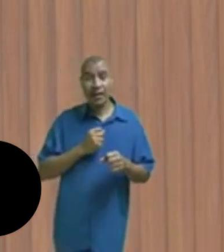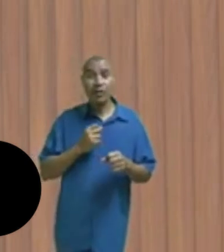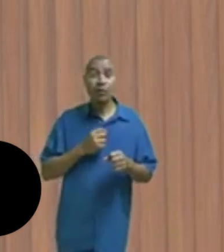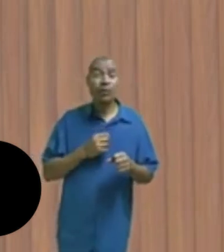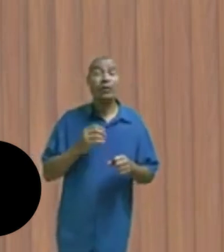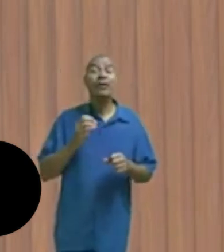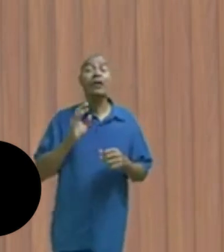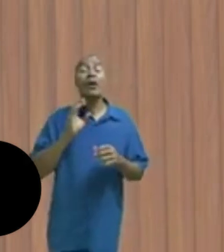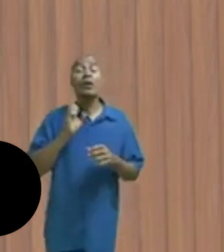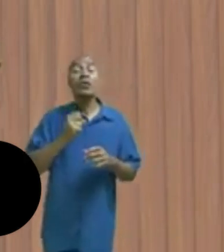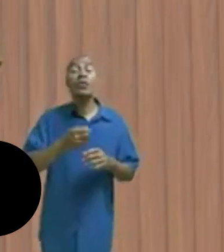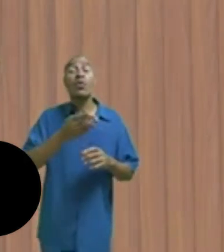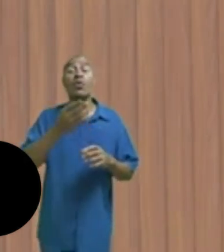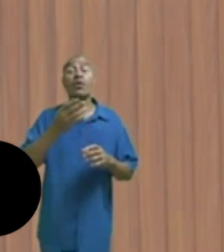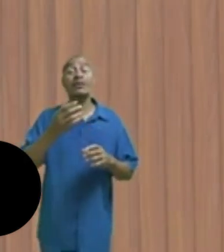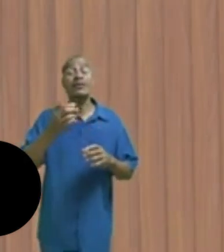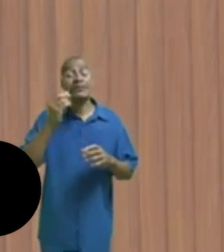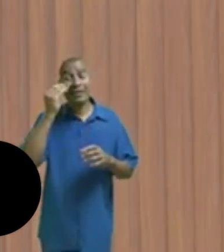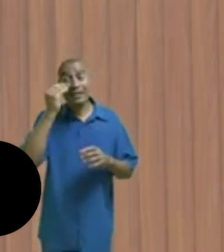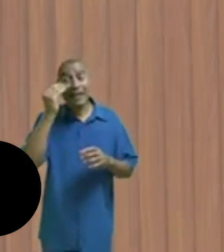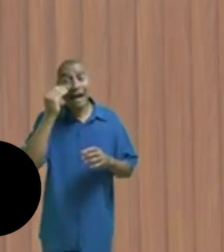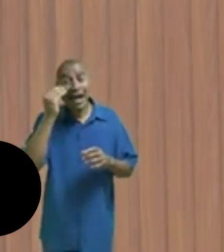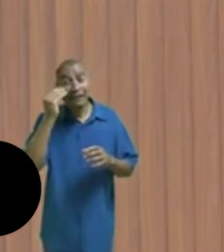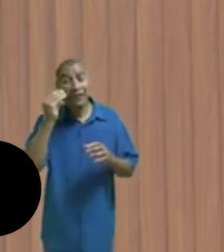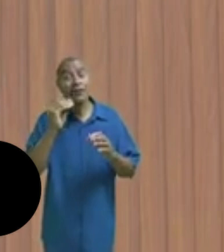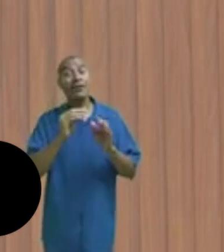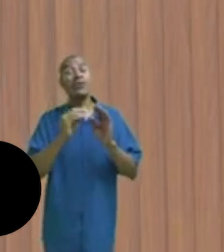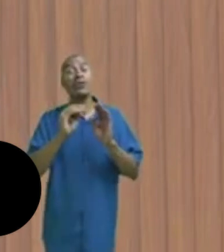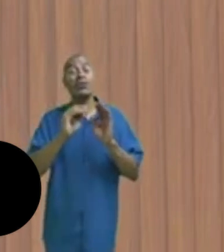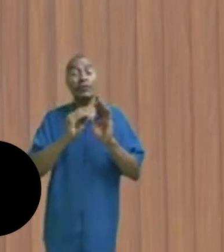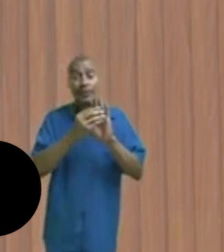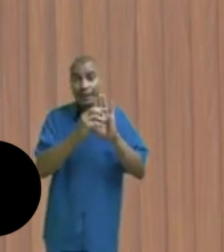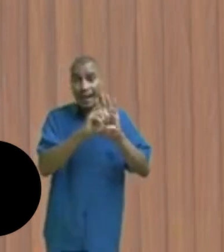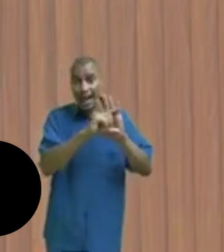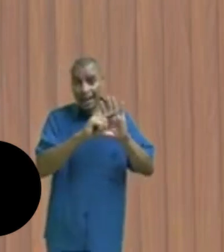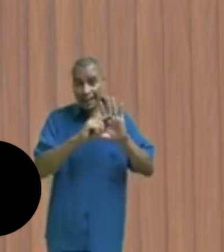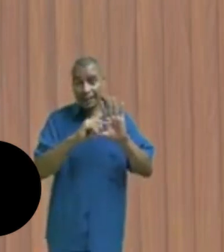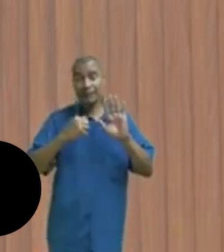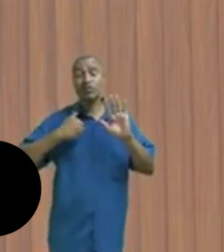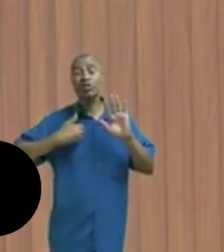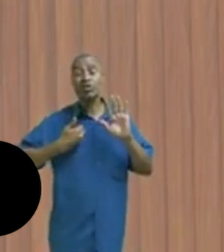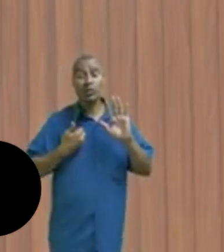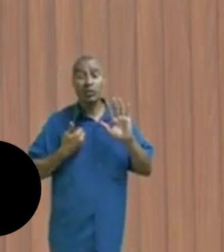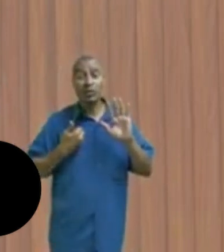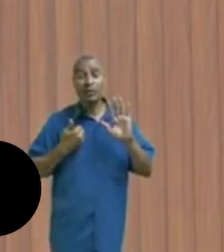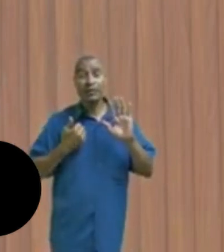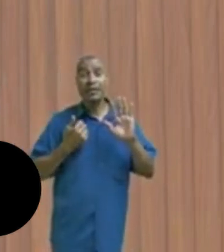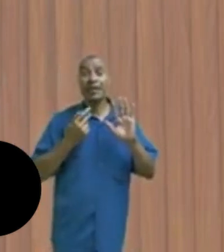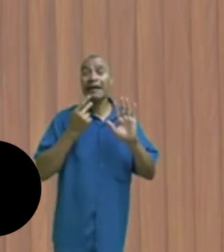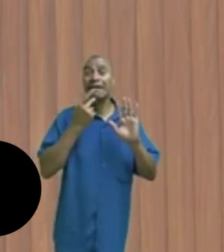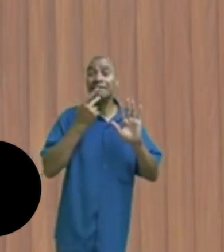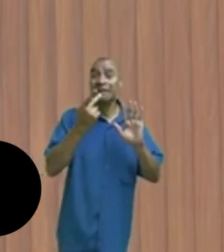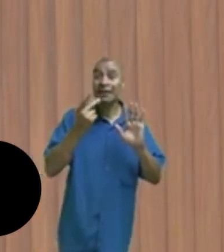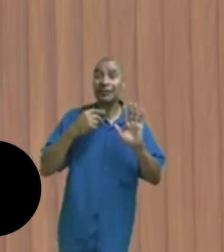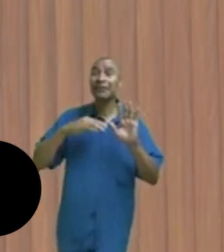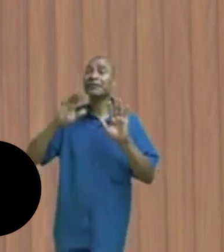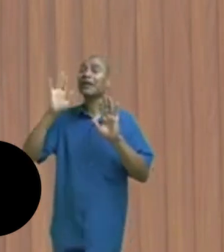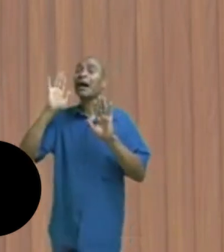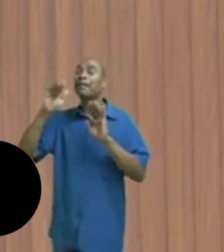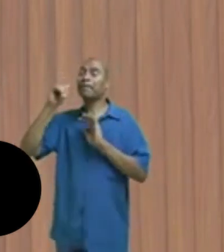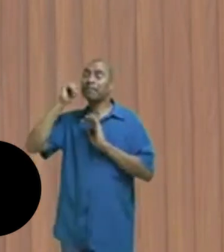é pregado, quando esta mensagem é ministrada, quando este tema é abordado, só se fala da mulher